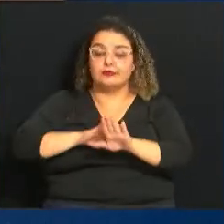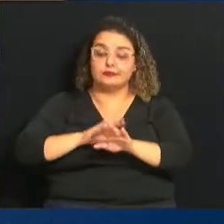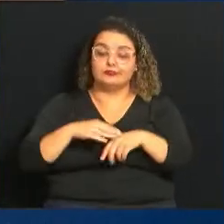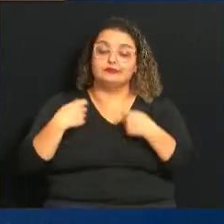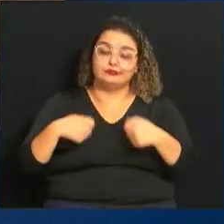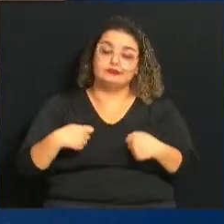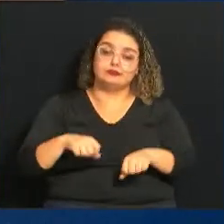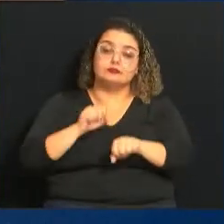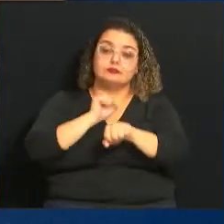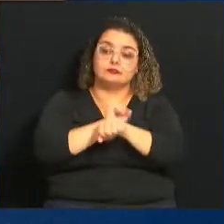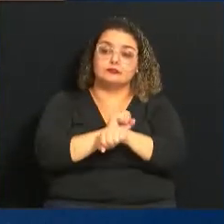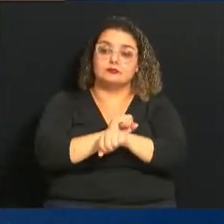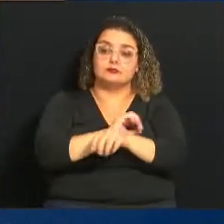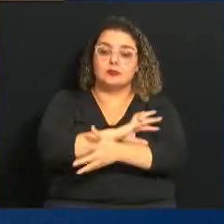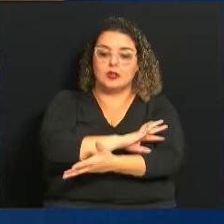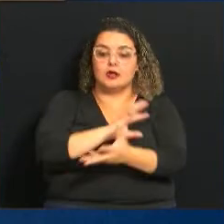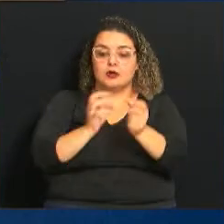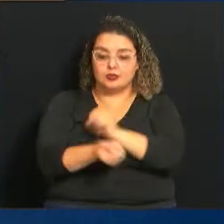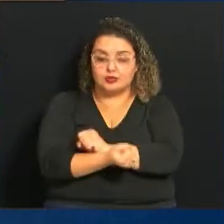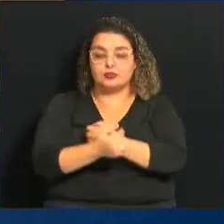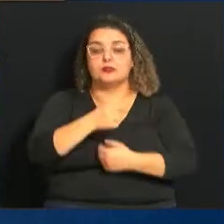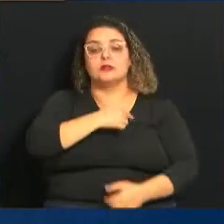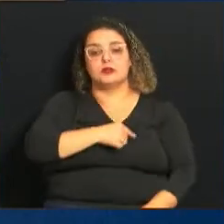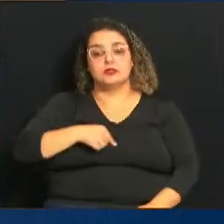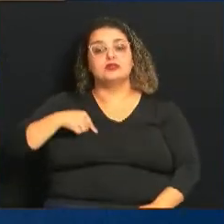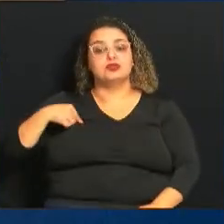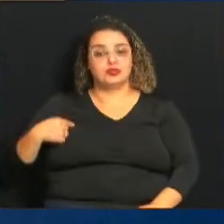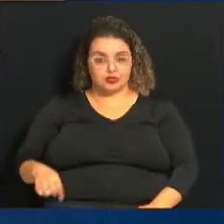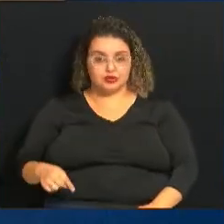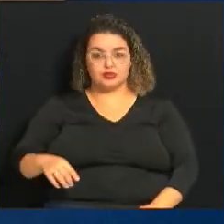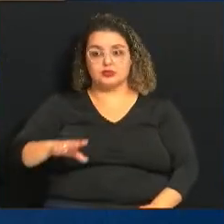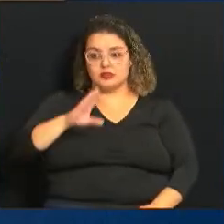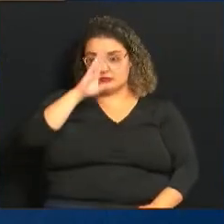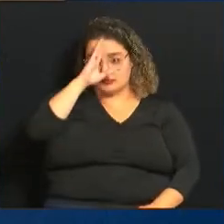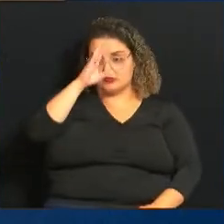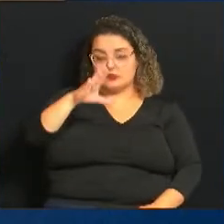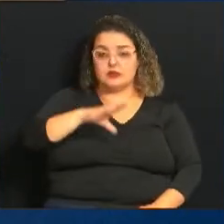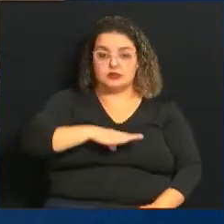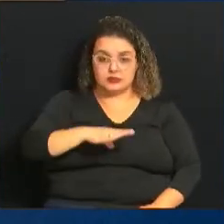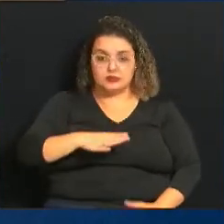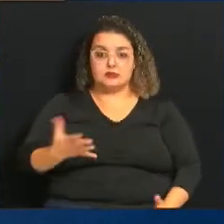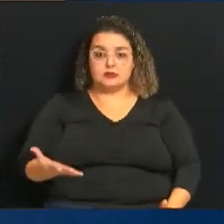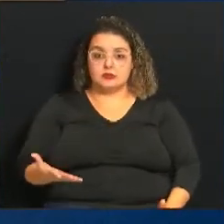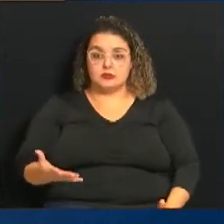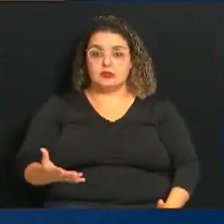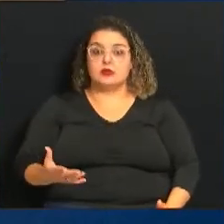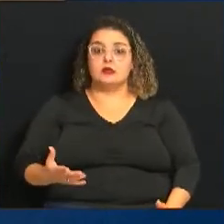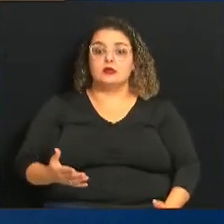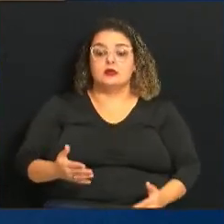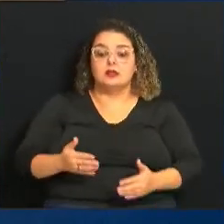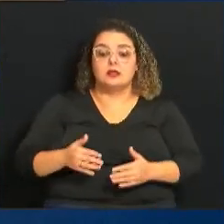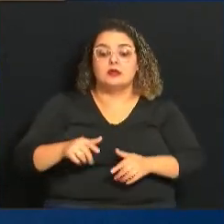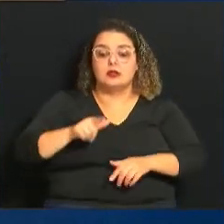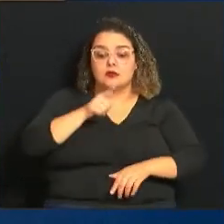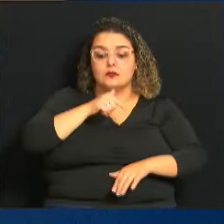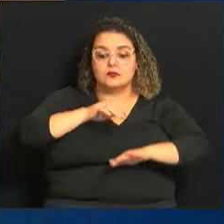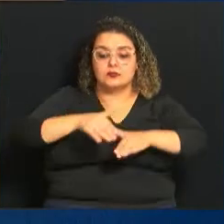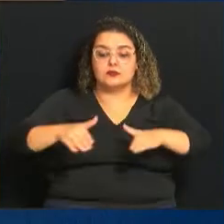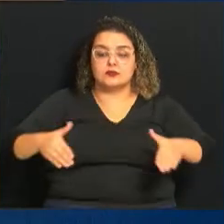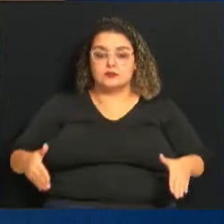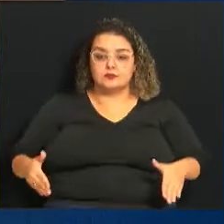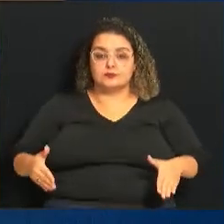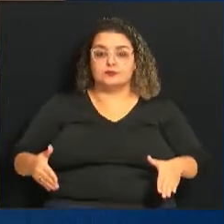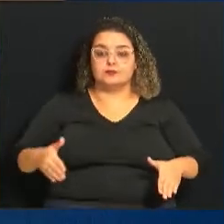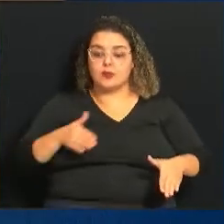ao lockdown da China, das principais cidades e portos, ela é preocupante porque ela atinge diretamente toda a